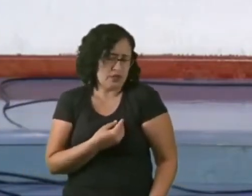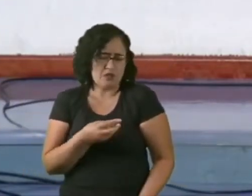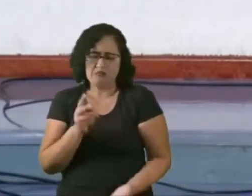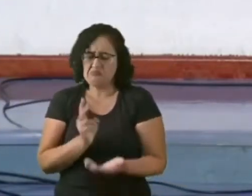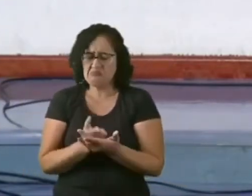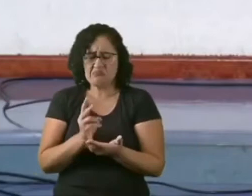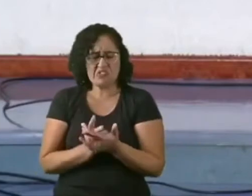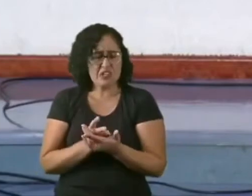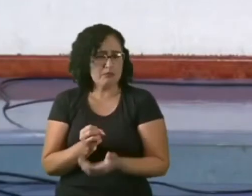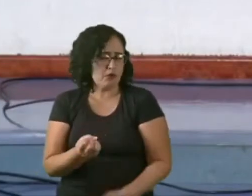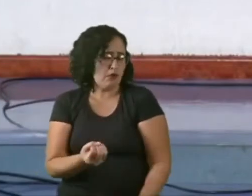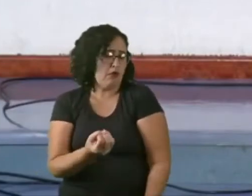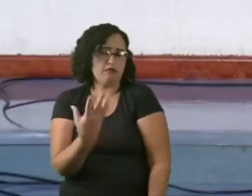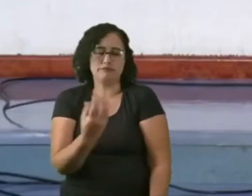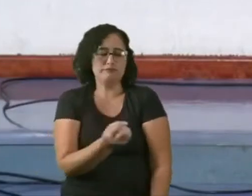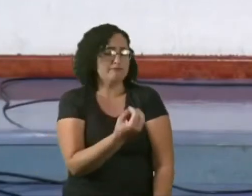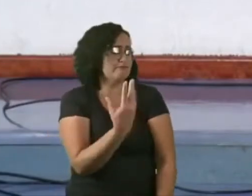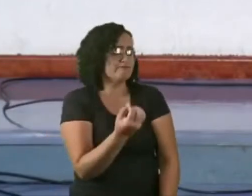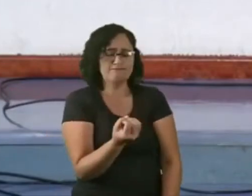numa